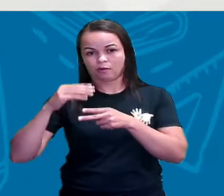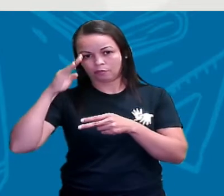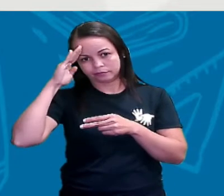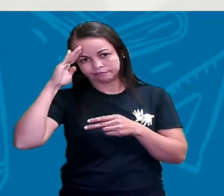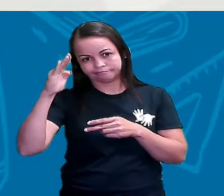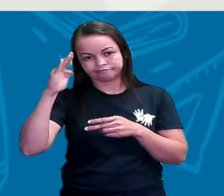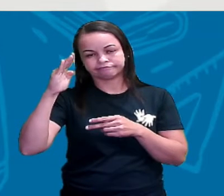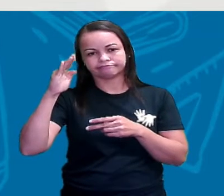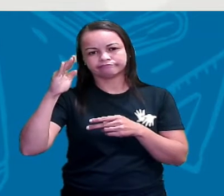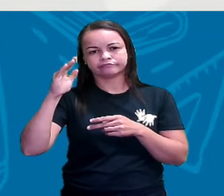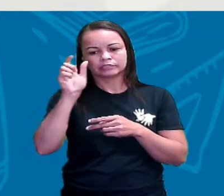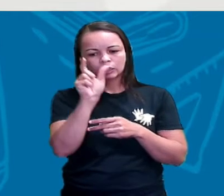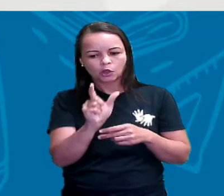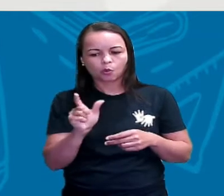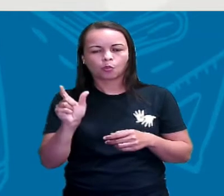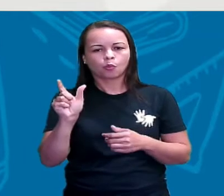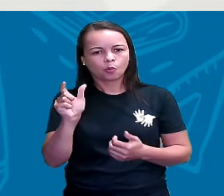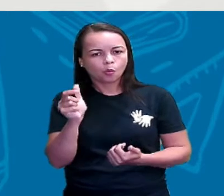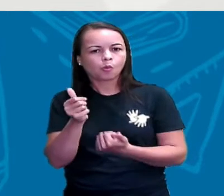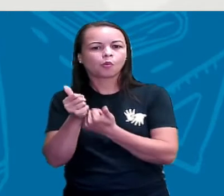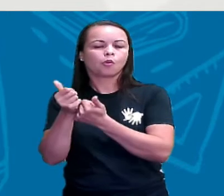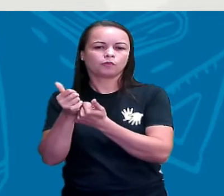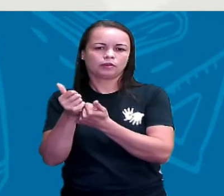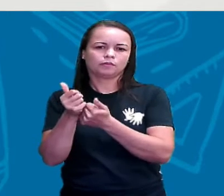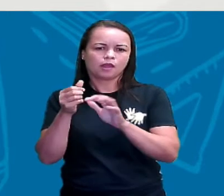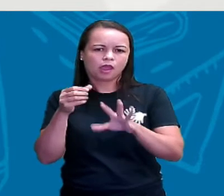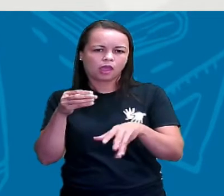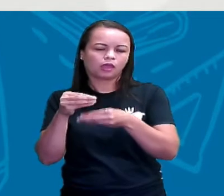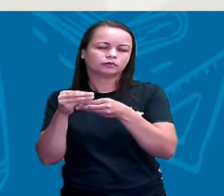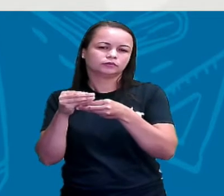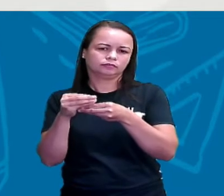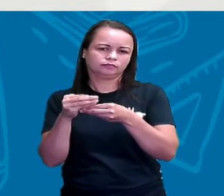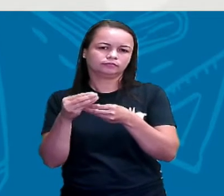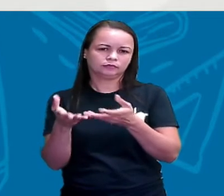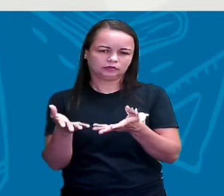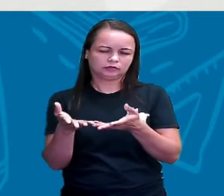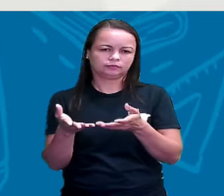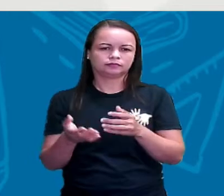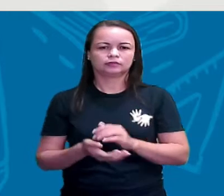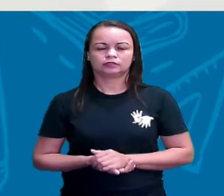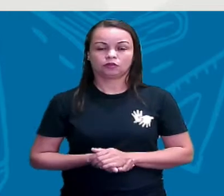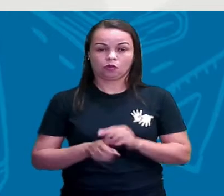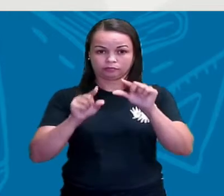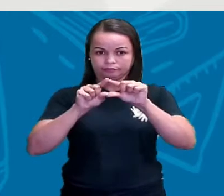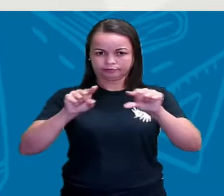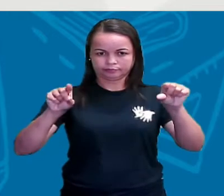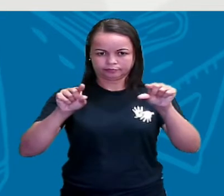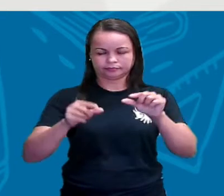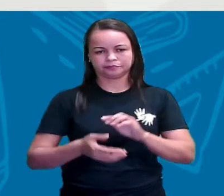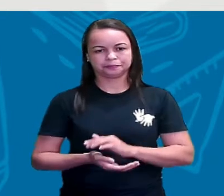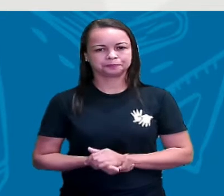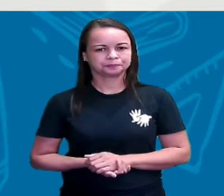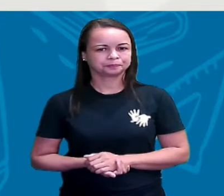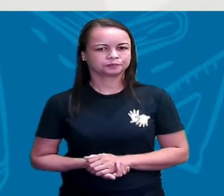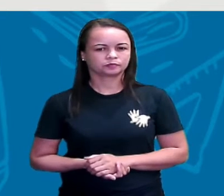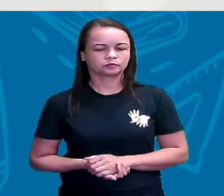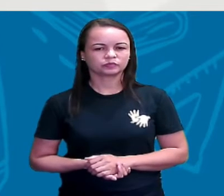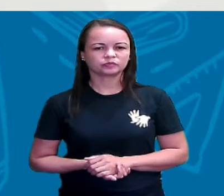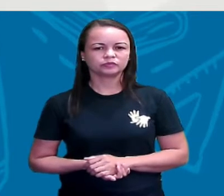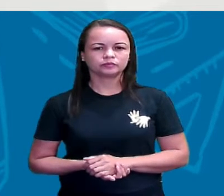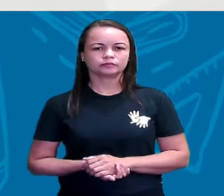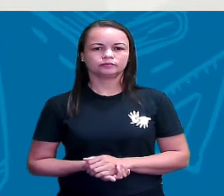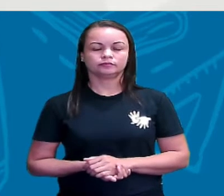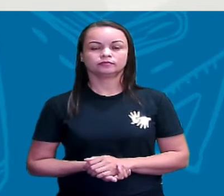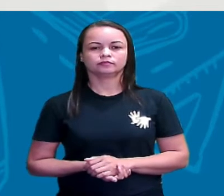principal e o complemento. Pronto. Teve isso, você já negou. Olha a aplicação na frase, como é que fica? She